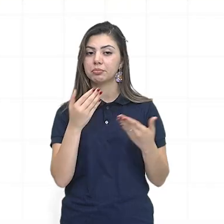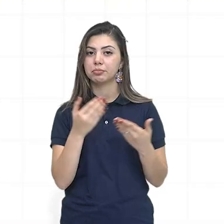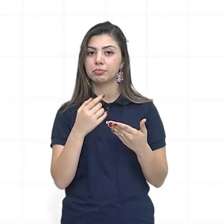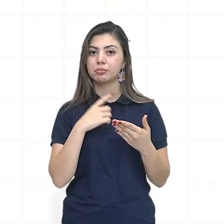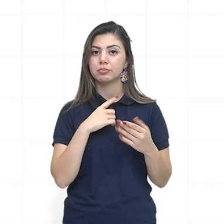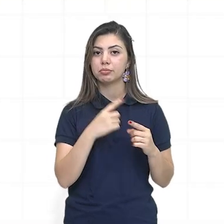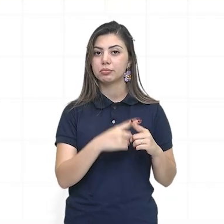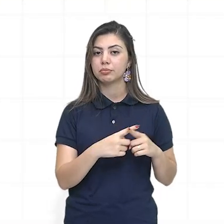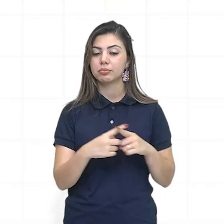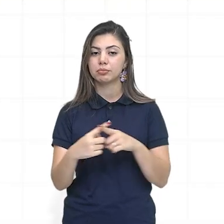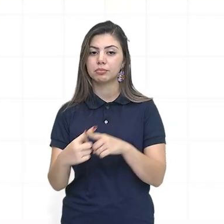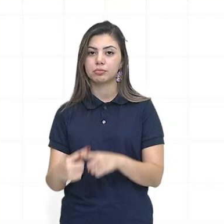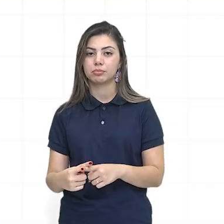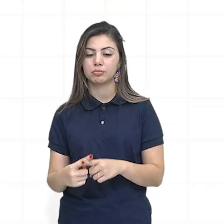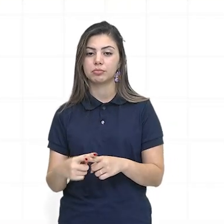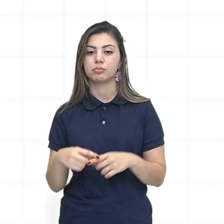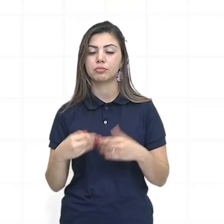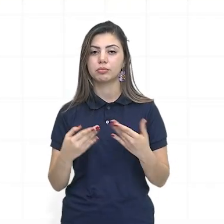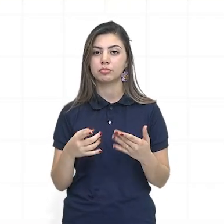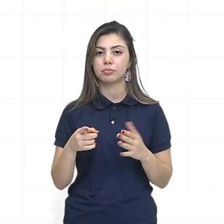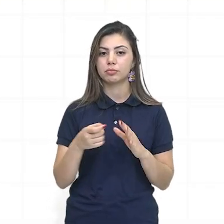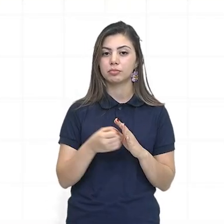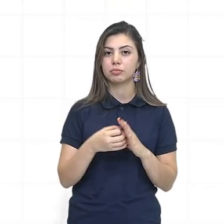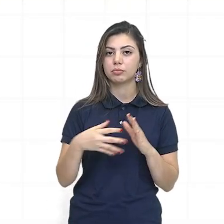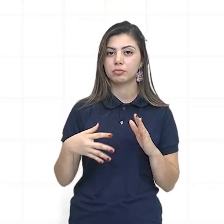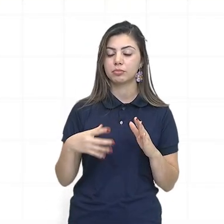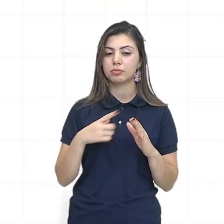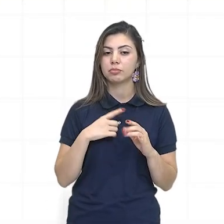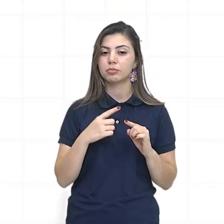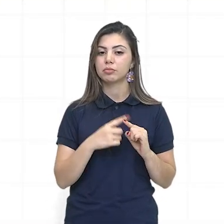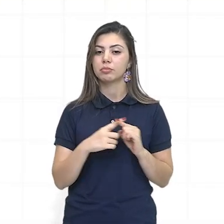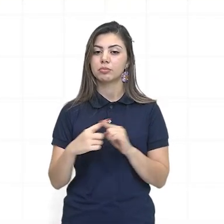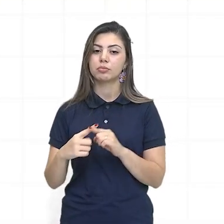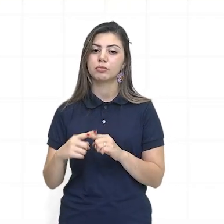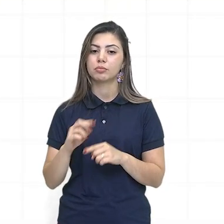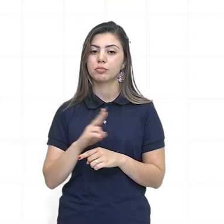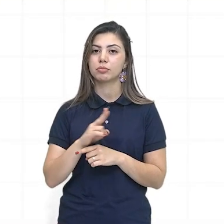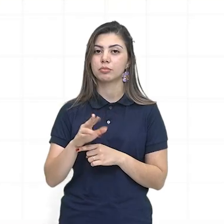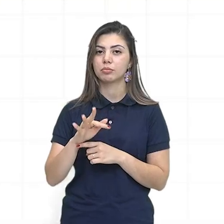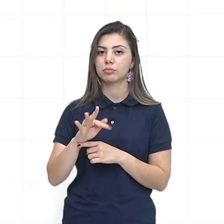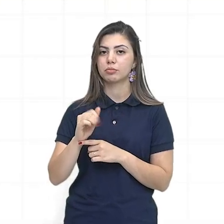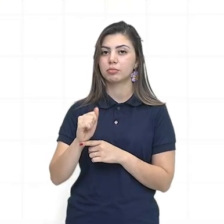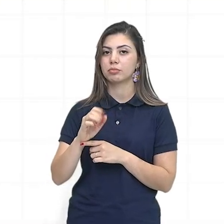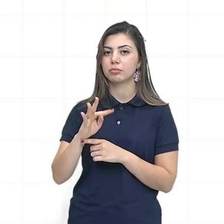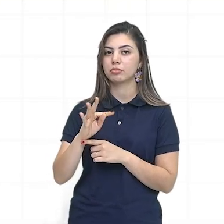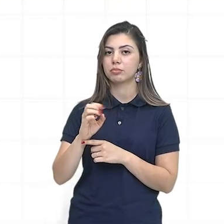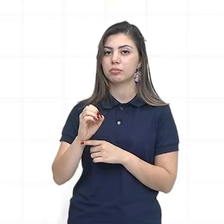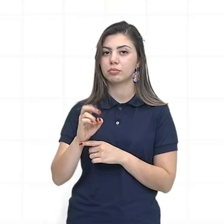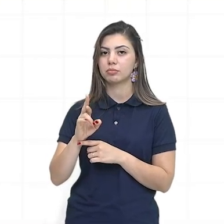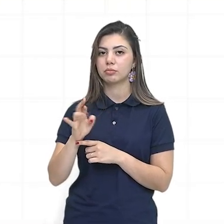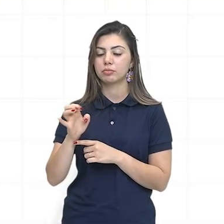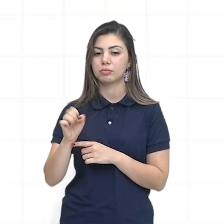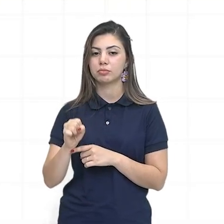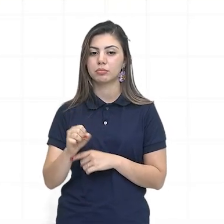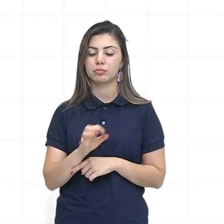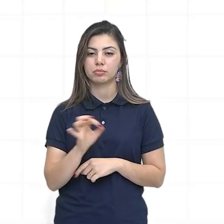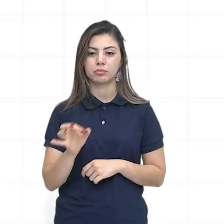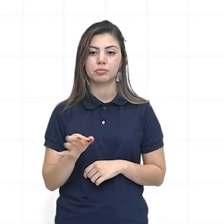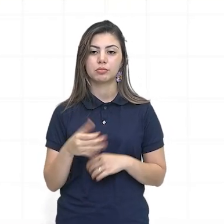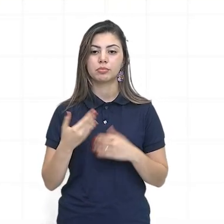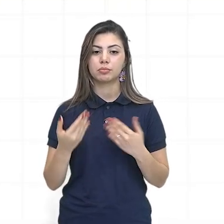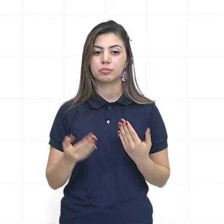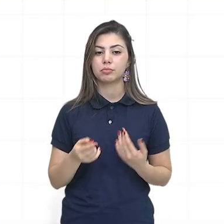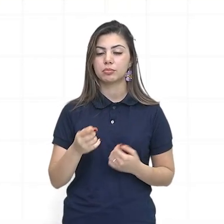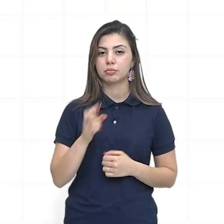da multiplicação, os elementos, né, que estão sendo multiplicados são chamados de fatores. E